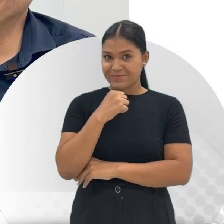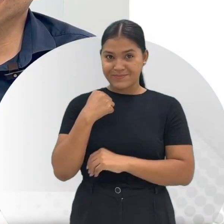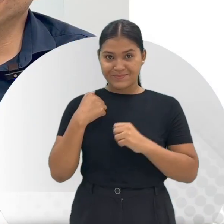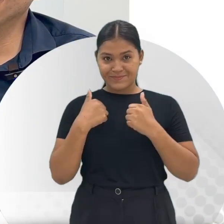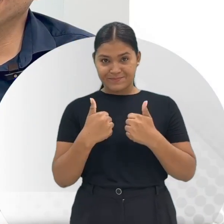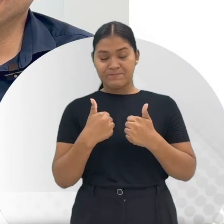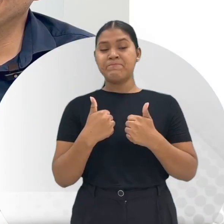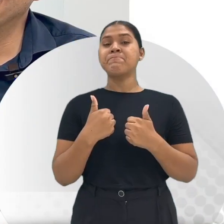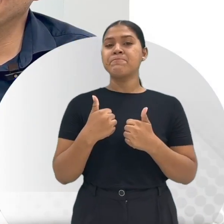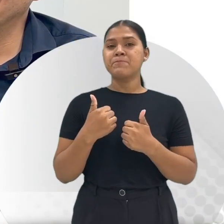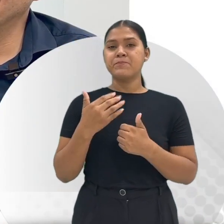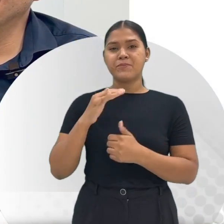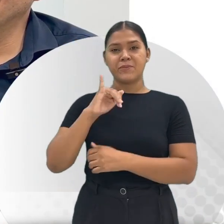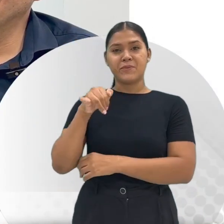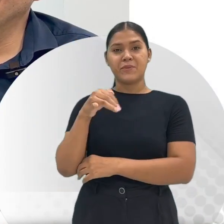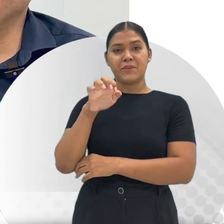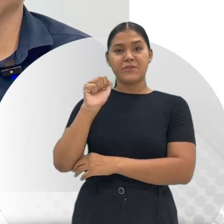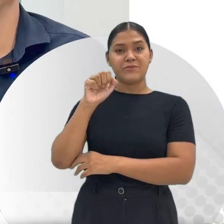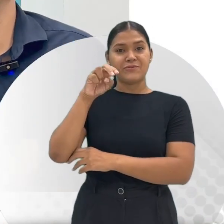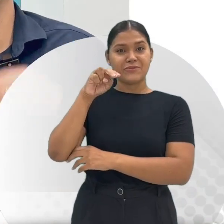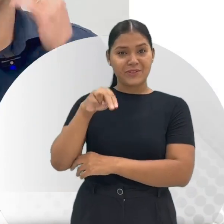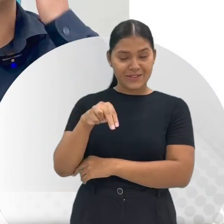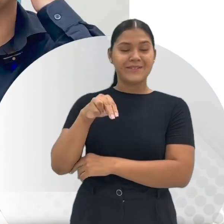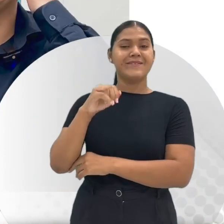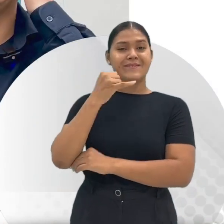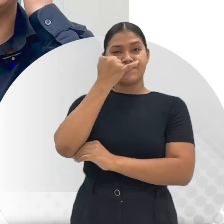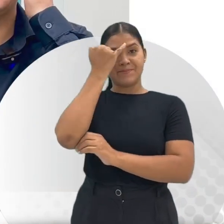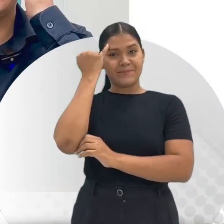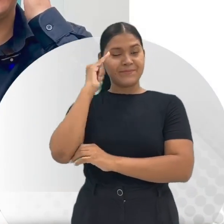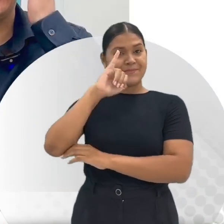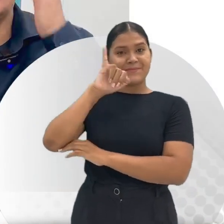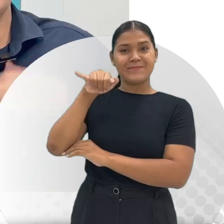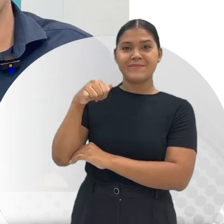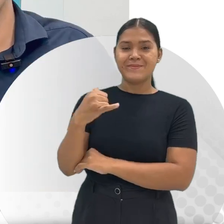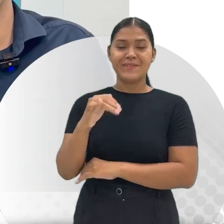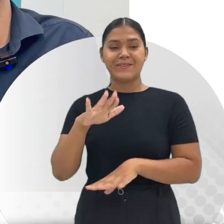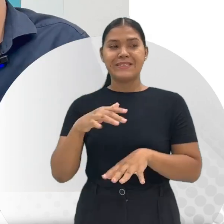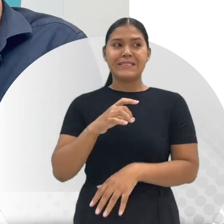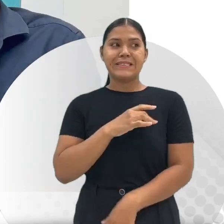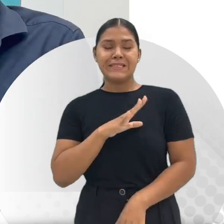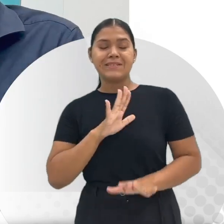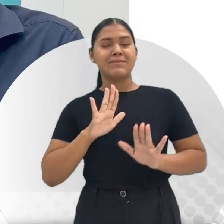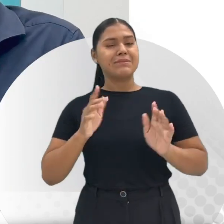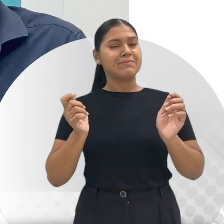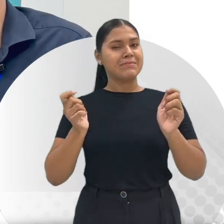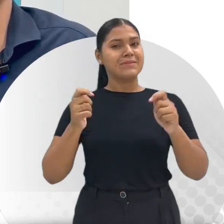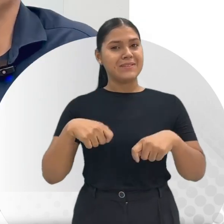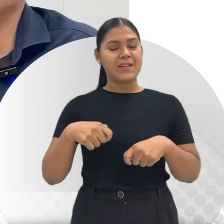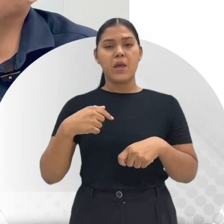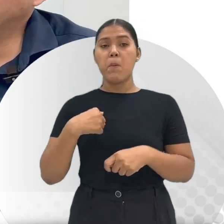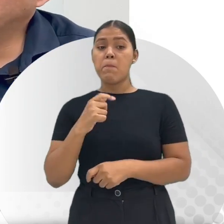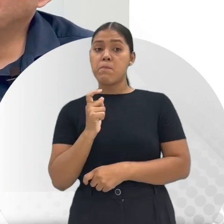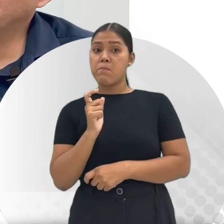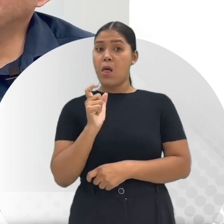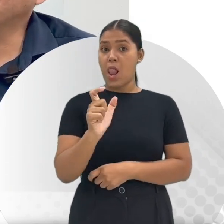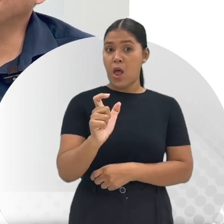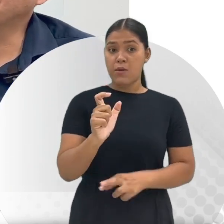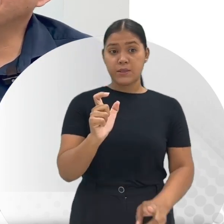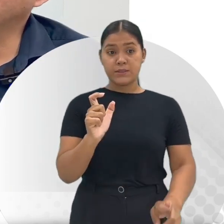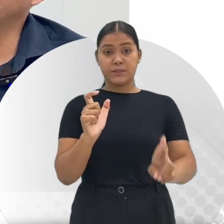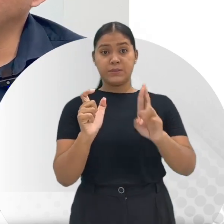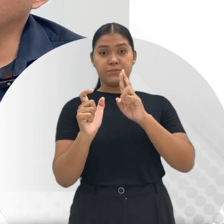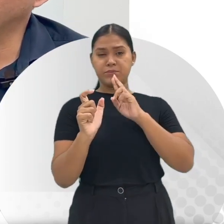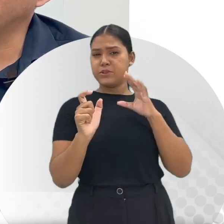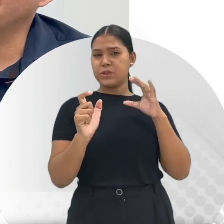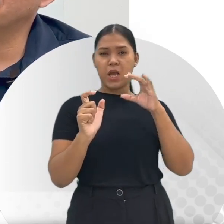E o Jean diz que ele fica meio assim, mas vamos lá, né? Eu vou falar uma palavra e você dá